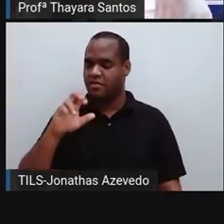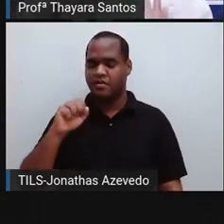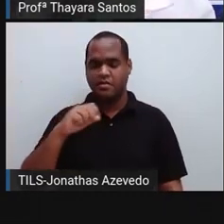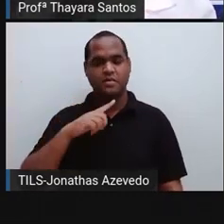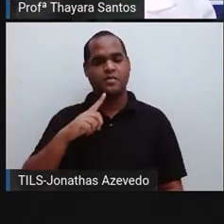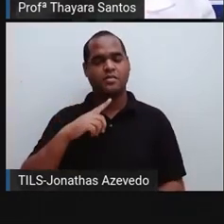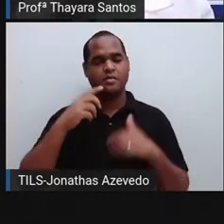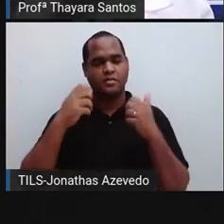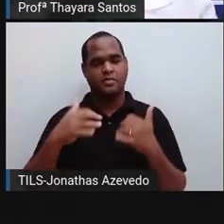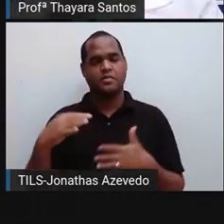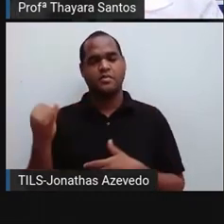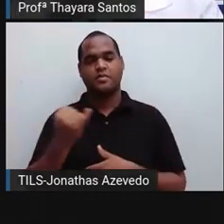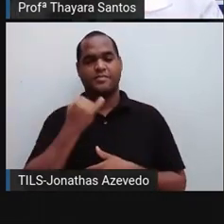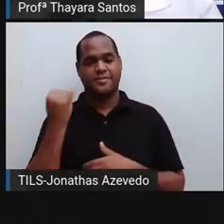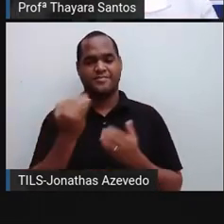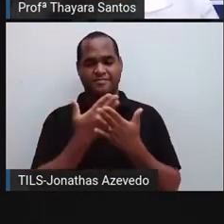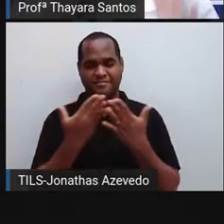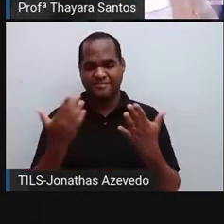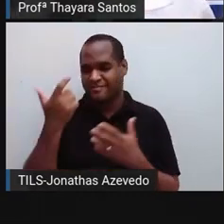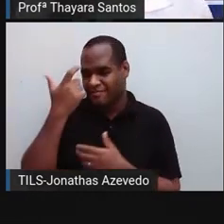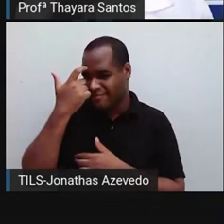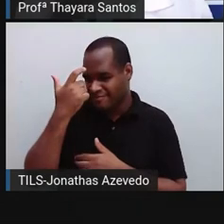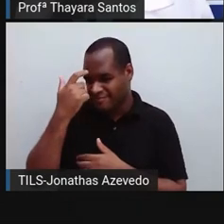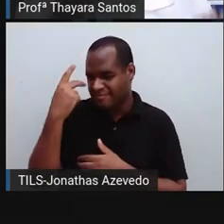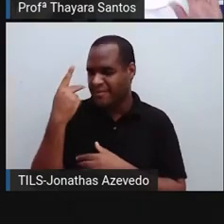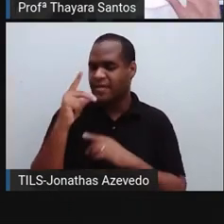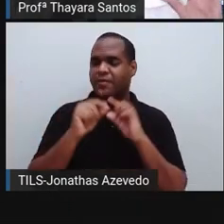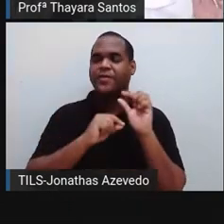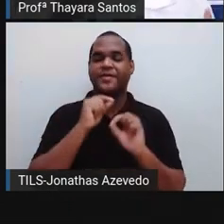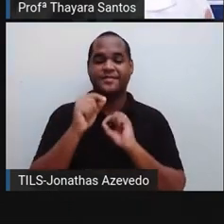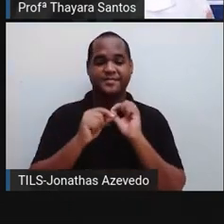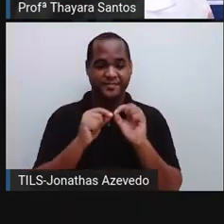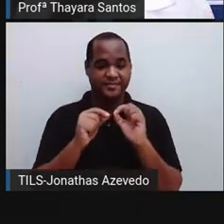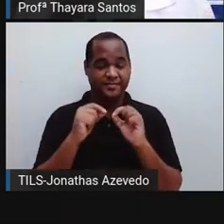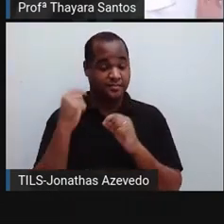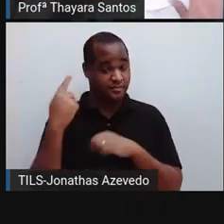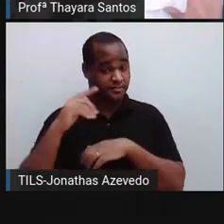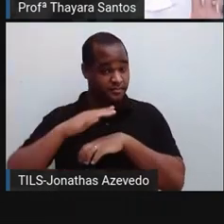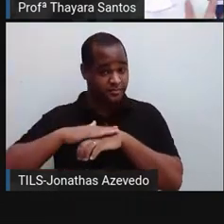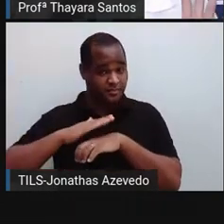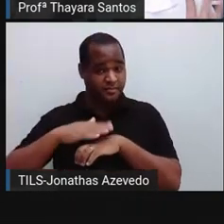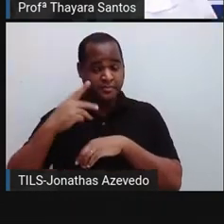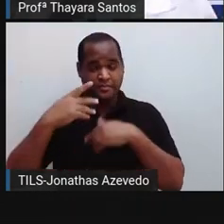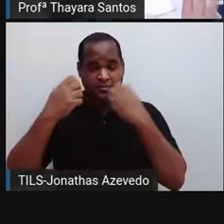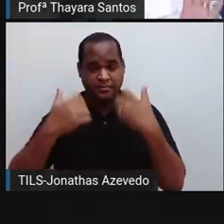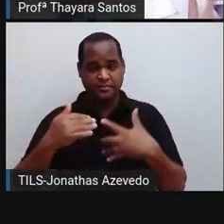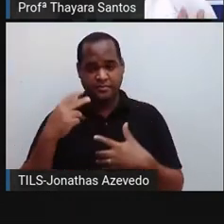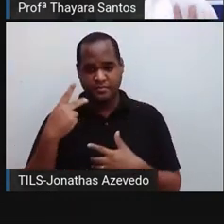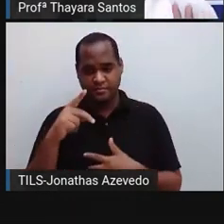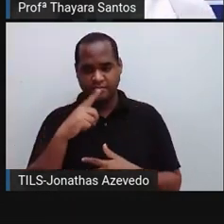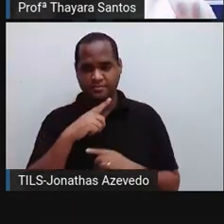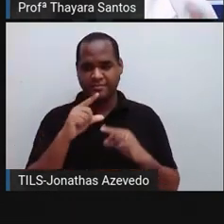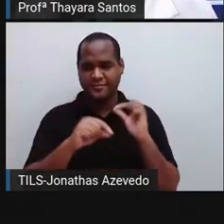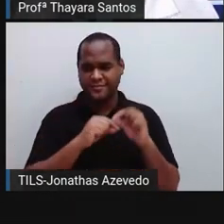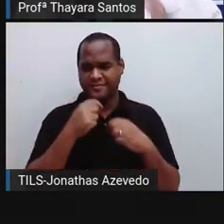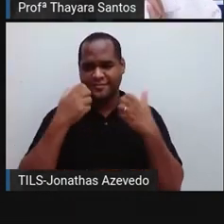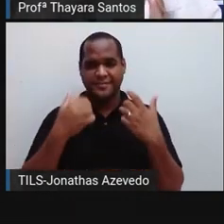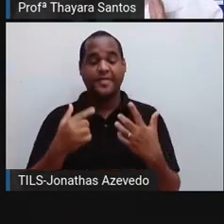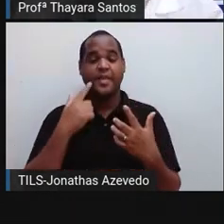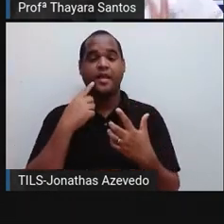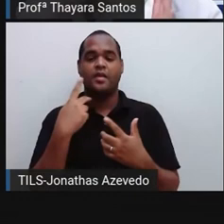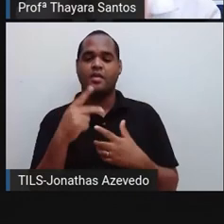que esteja bem claro na cabecinha de vocês aí do outro lado é o seguinte. Como ela falou, não adianta vocês gravarem a posição